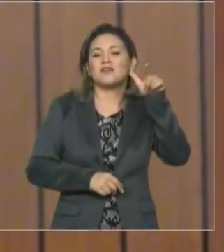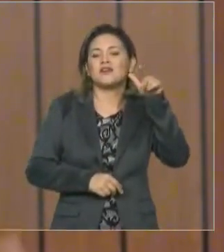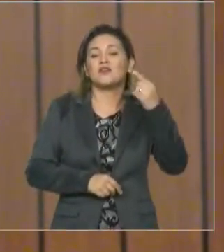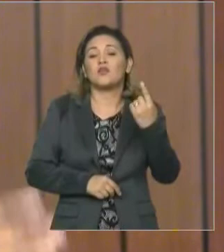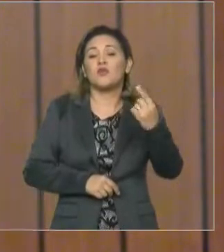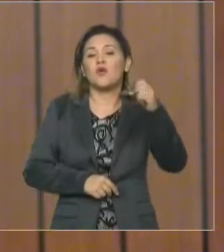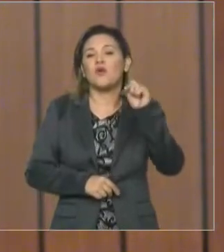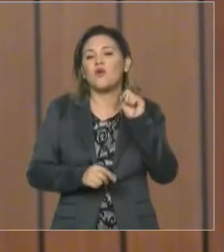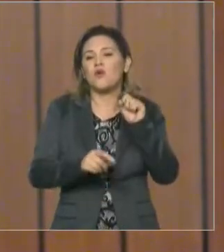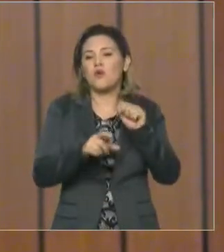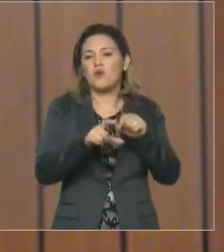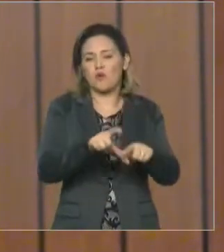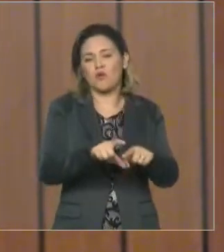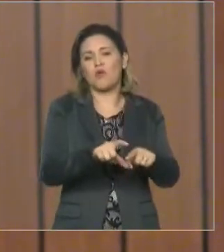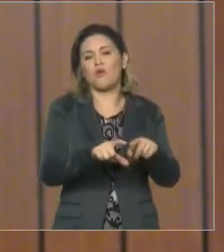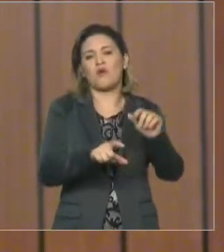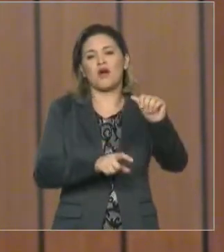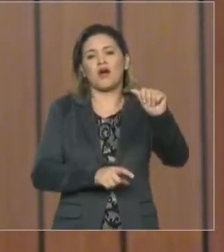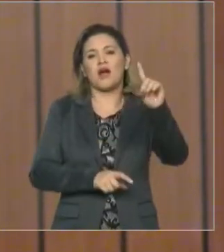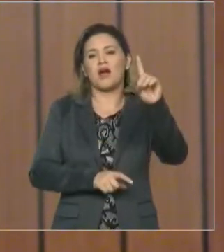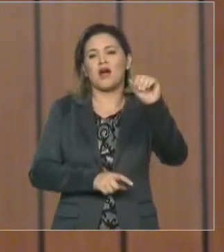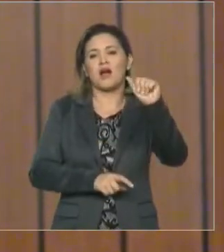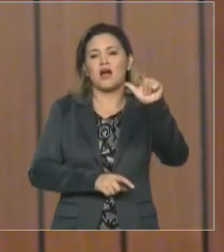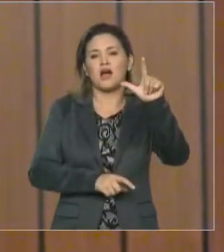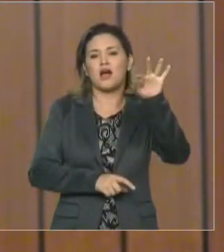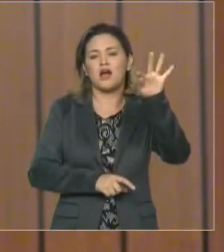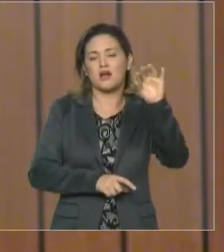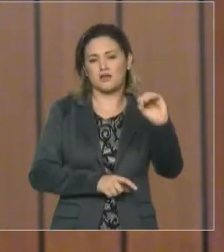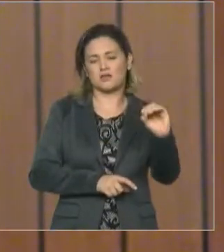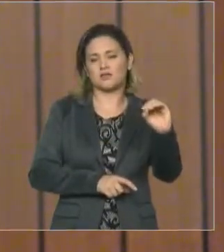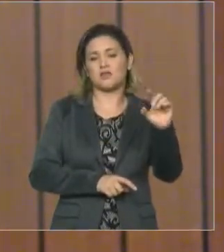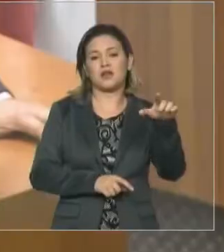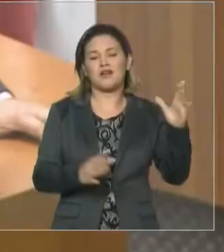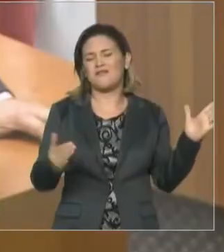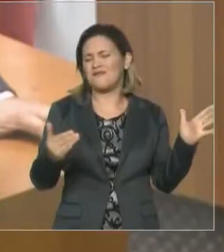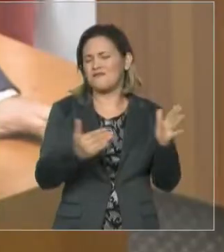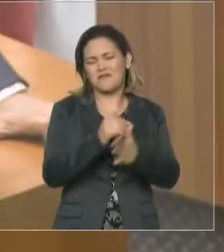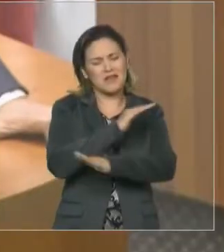e está definido o Campeonato Maranhense 2019.